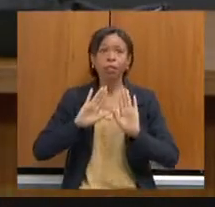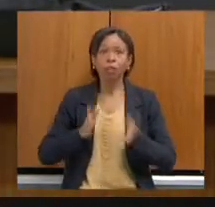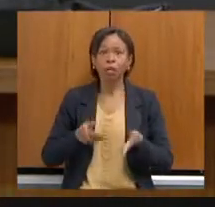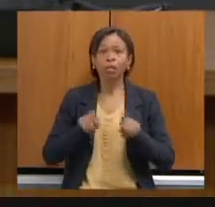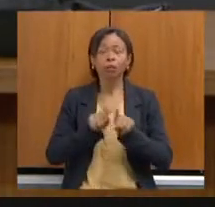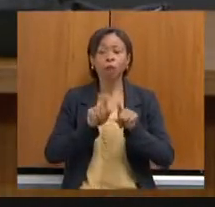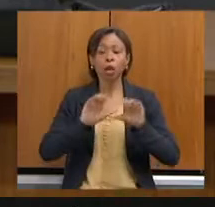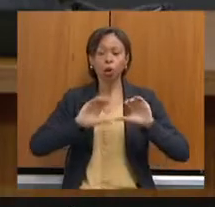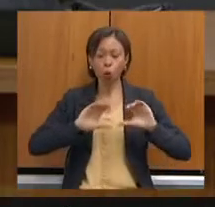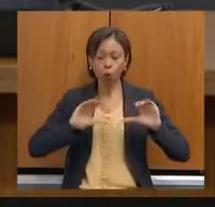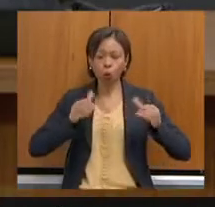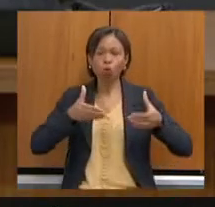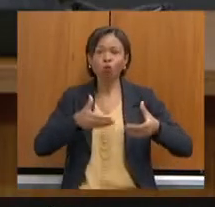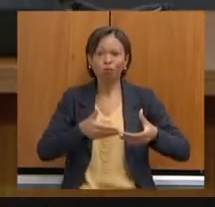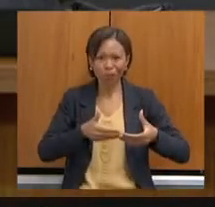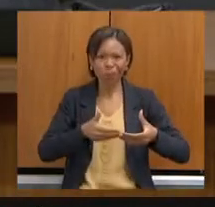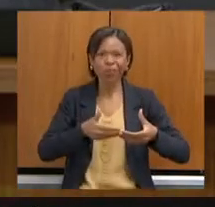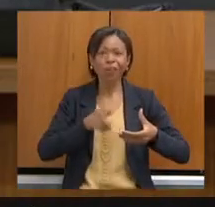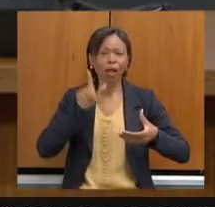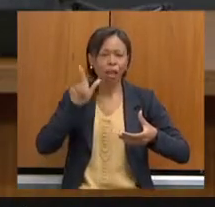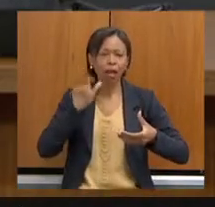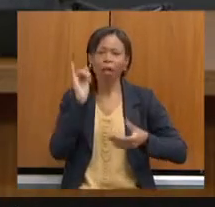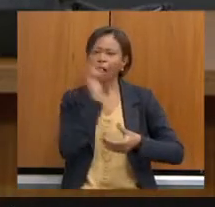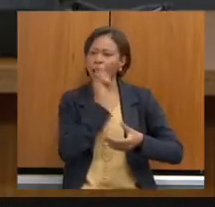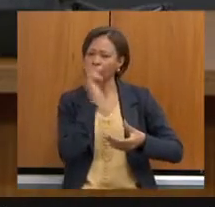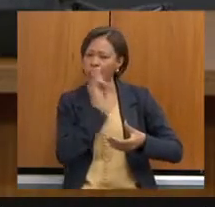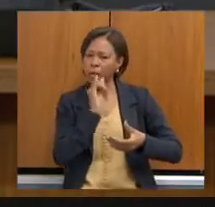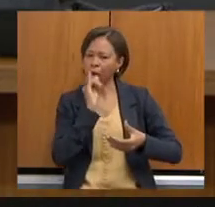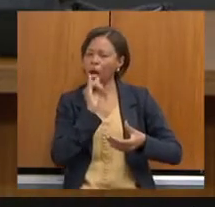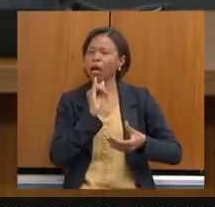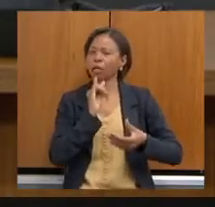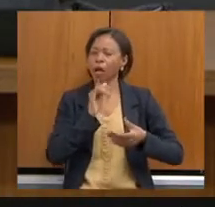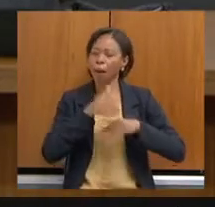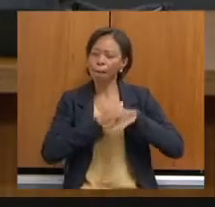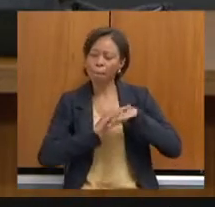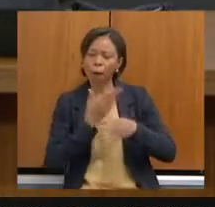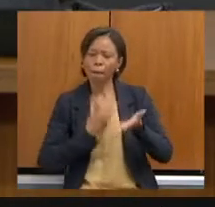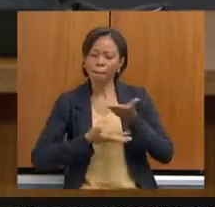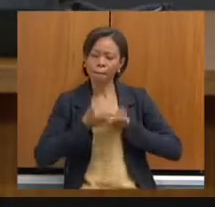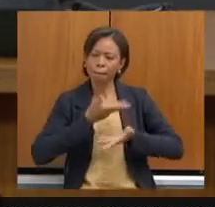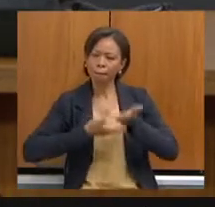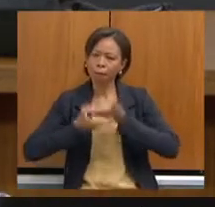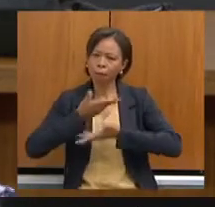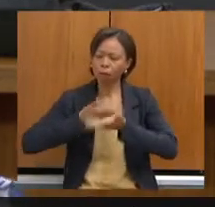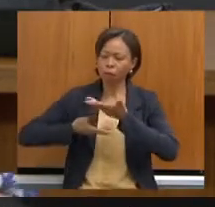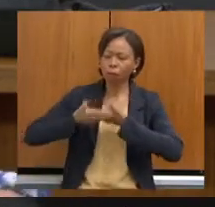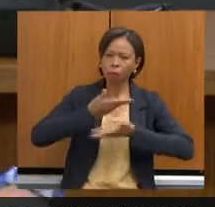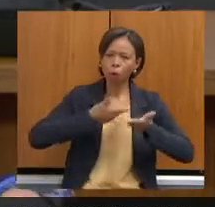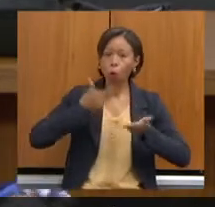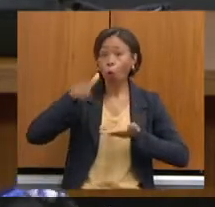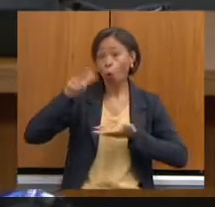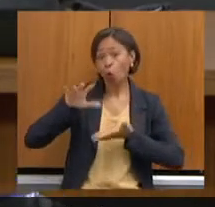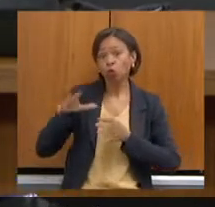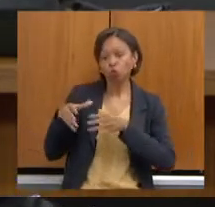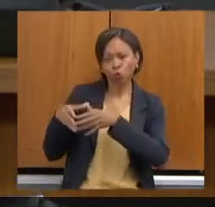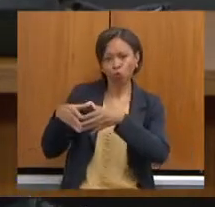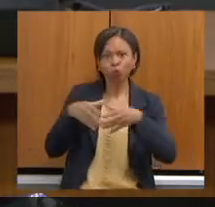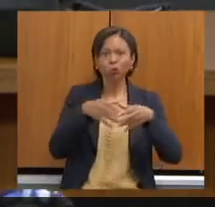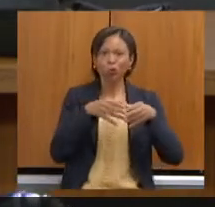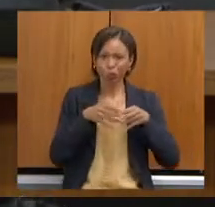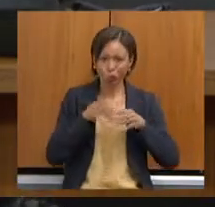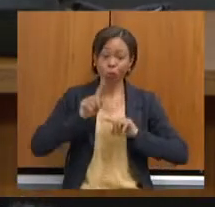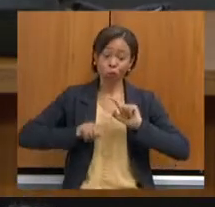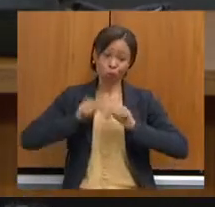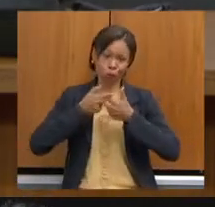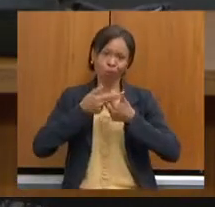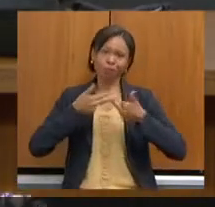Fórum de uma manhã toda com a Itália onde podemos conversar com mais outras cadeias de